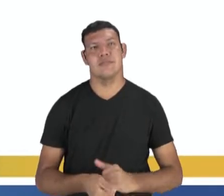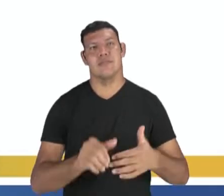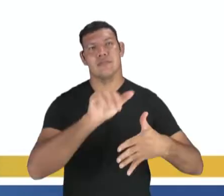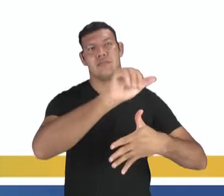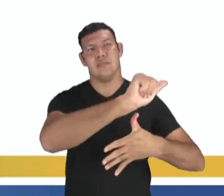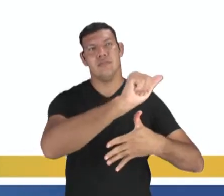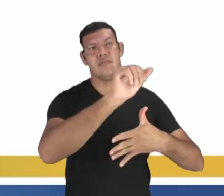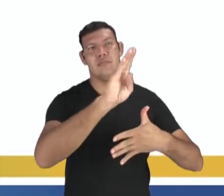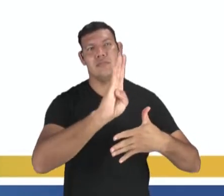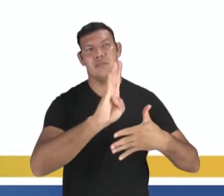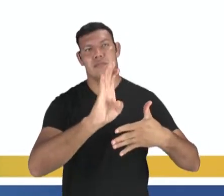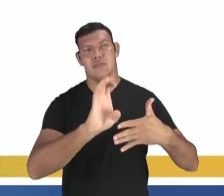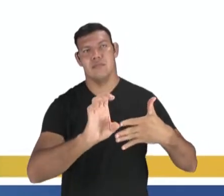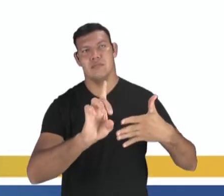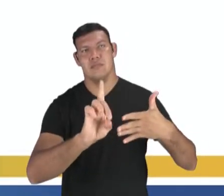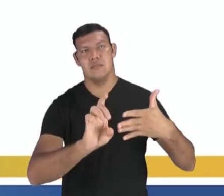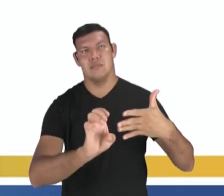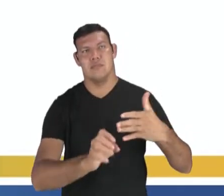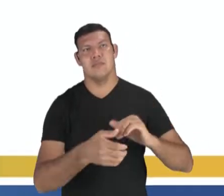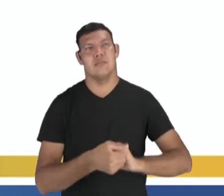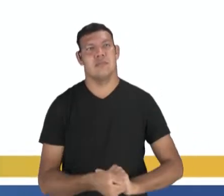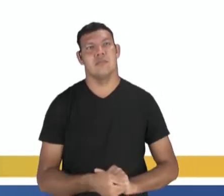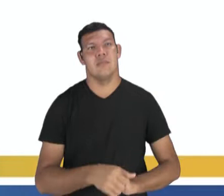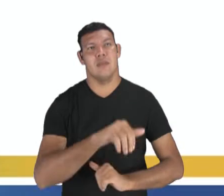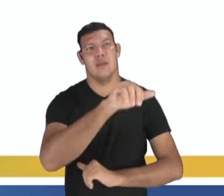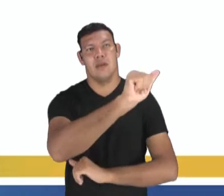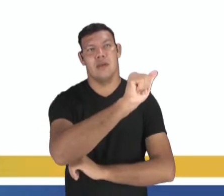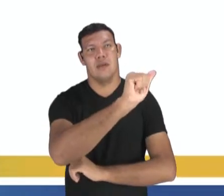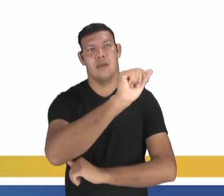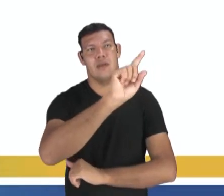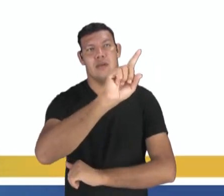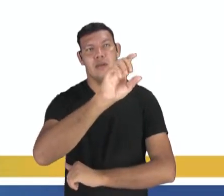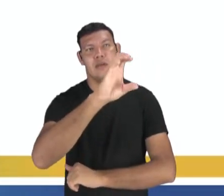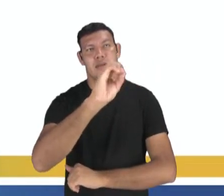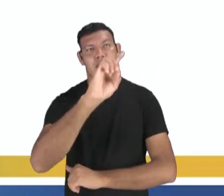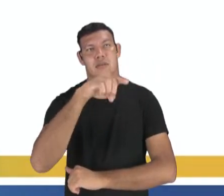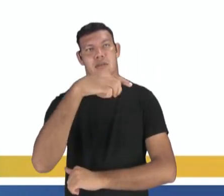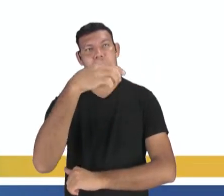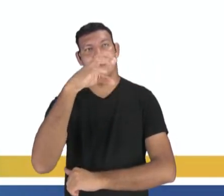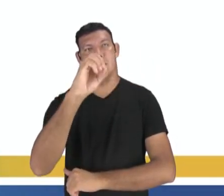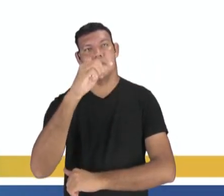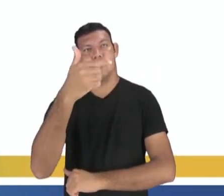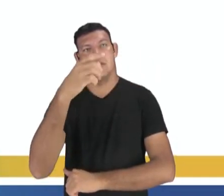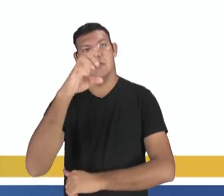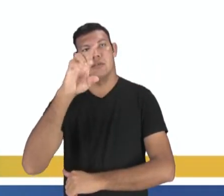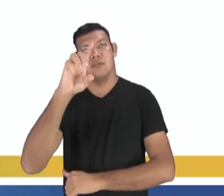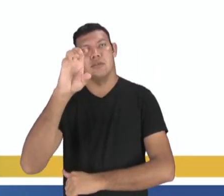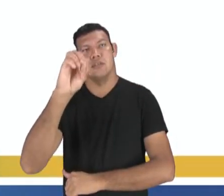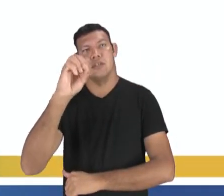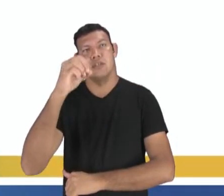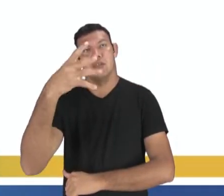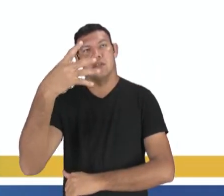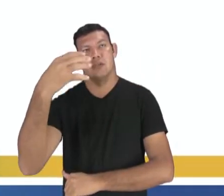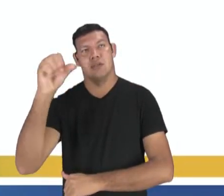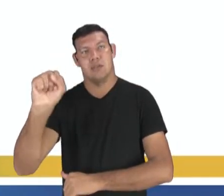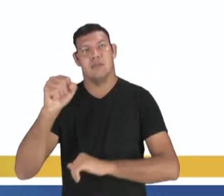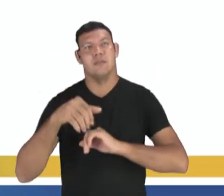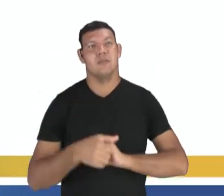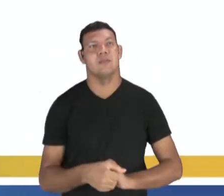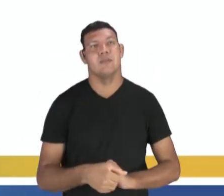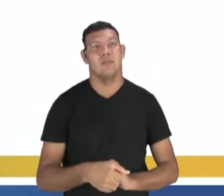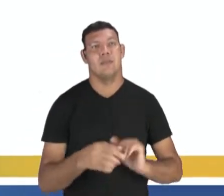alternativas a primeira 0,500 na 0,2 ou 0,20